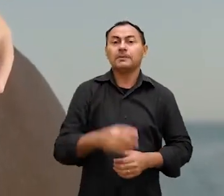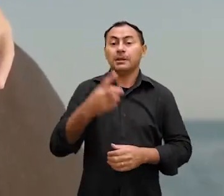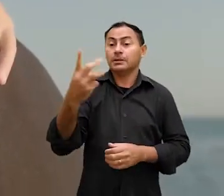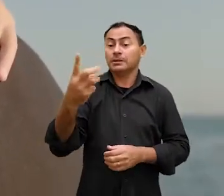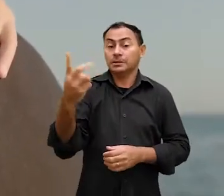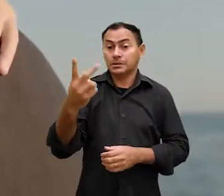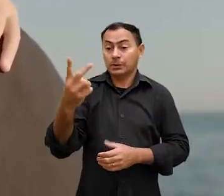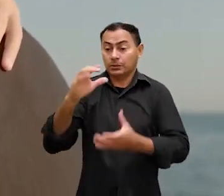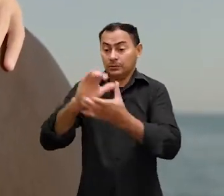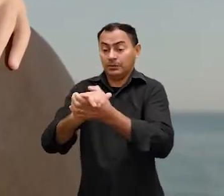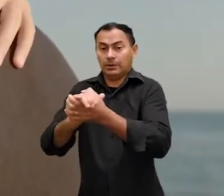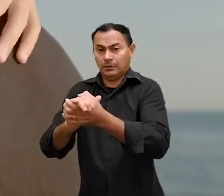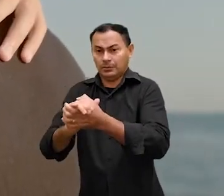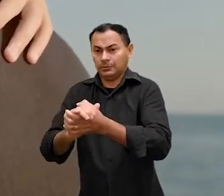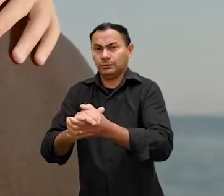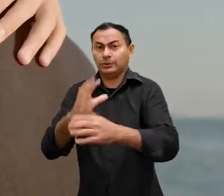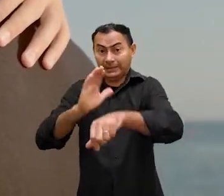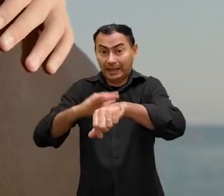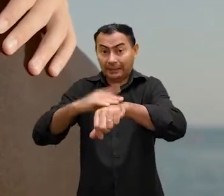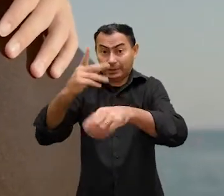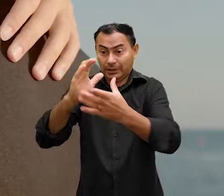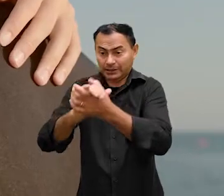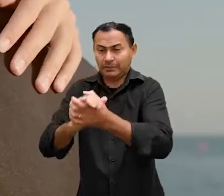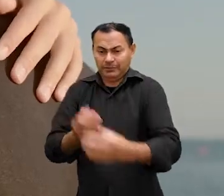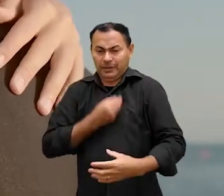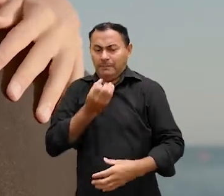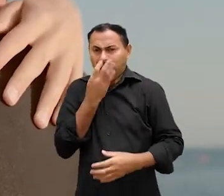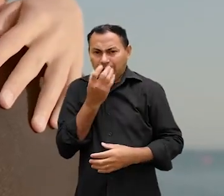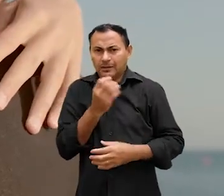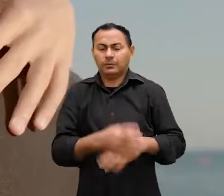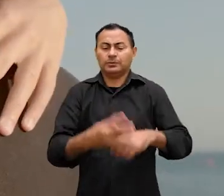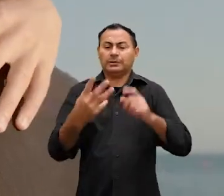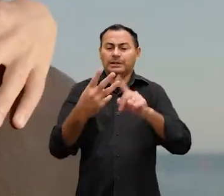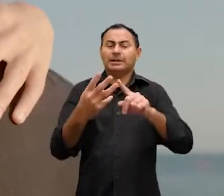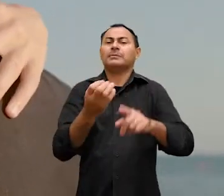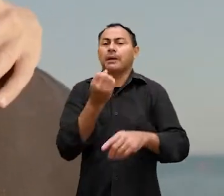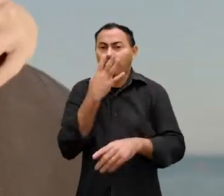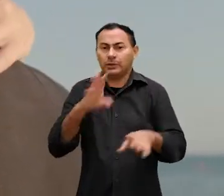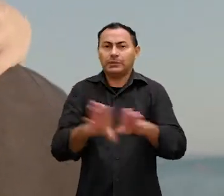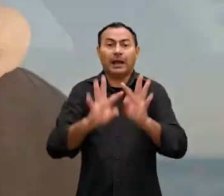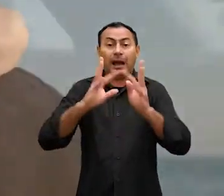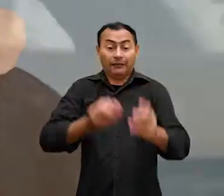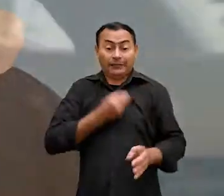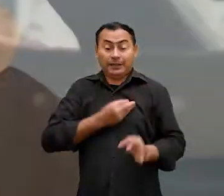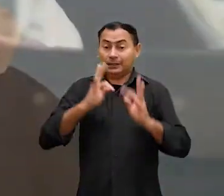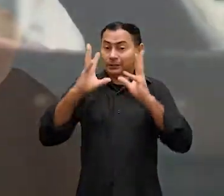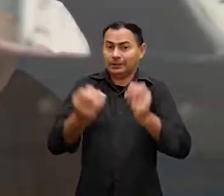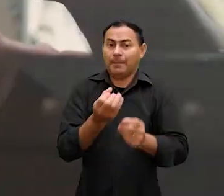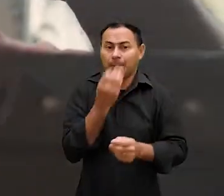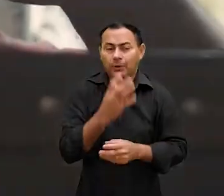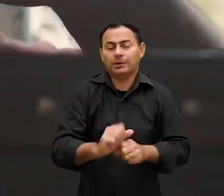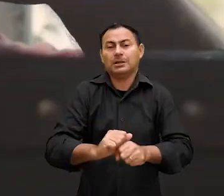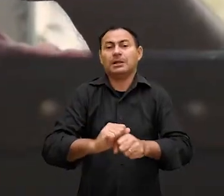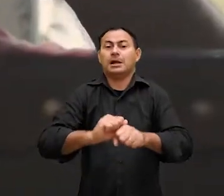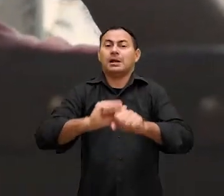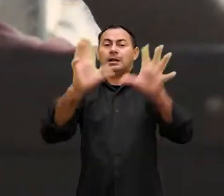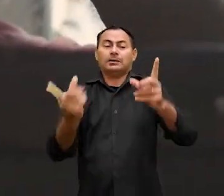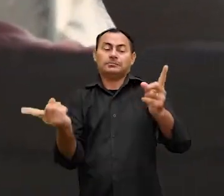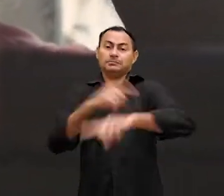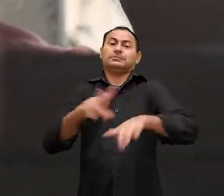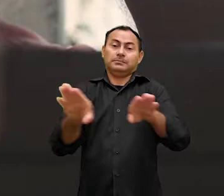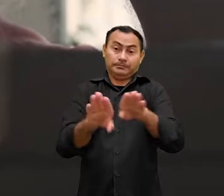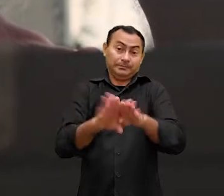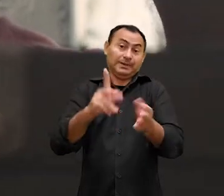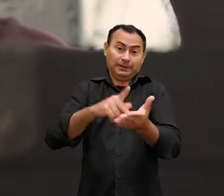segundo terço for bom, as suas chances do terceiro ser bom também são boas. E é claro que o inverso também é